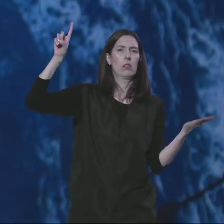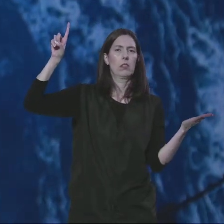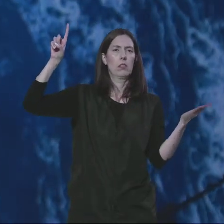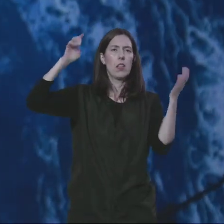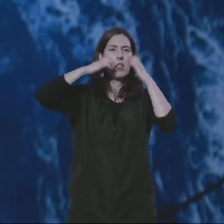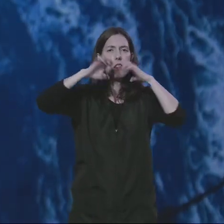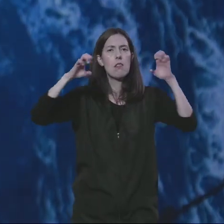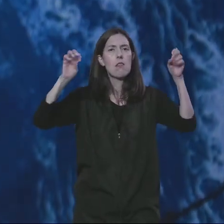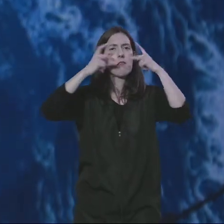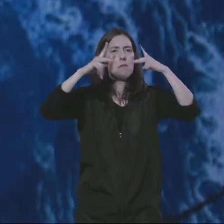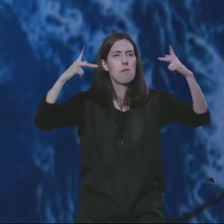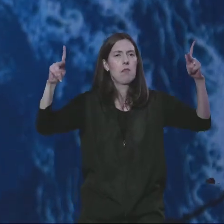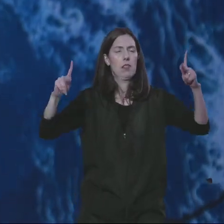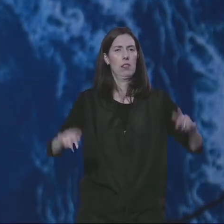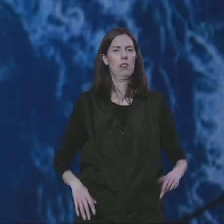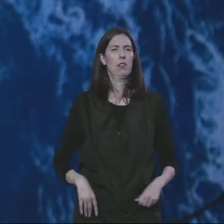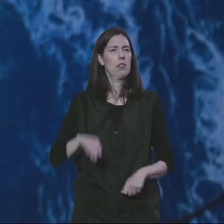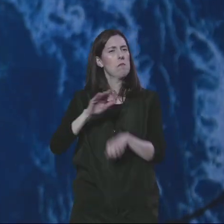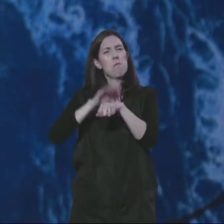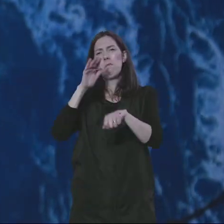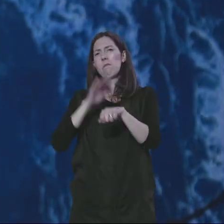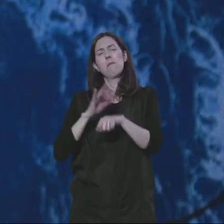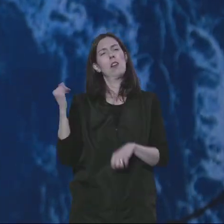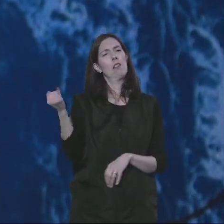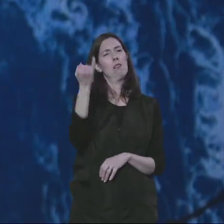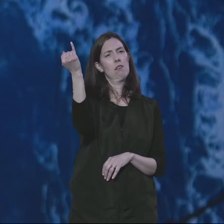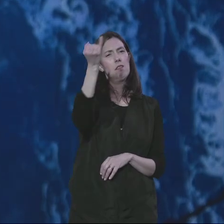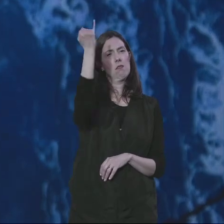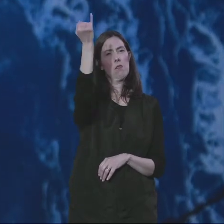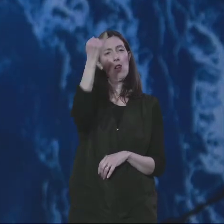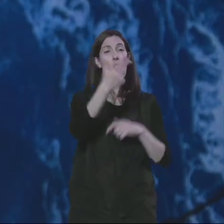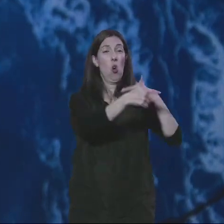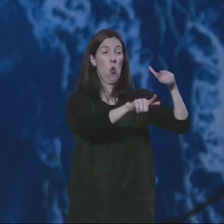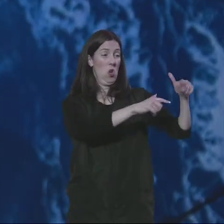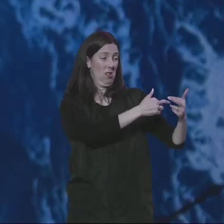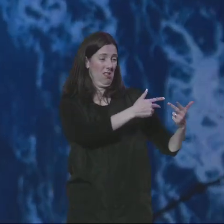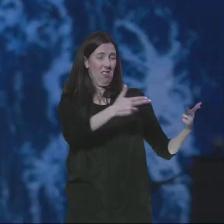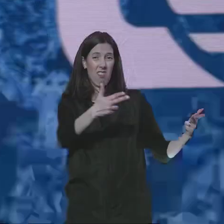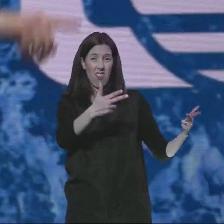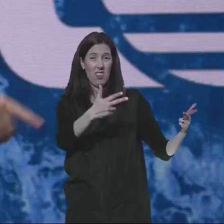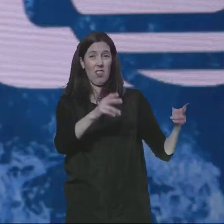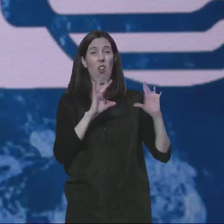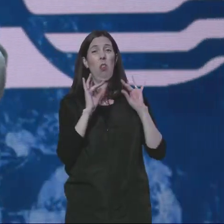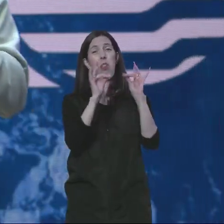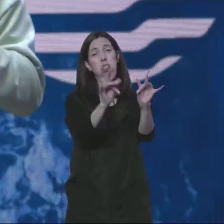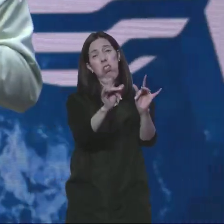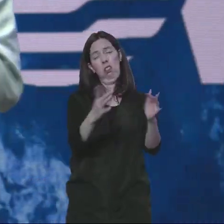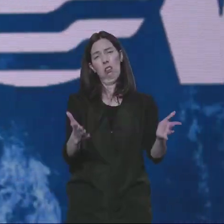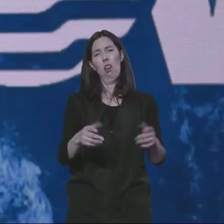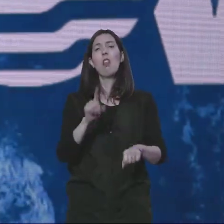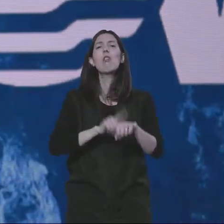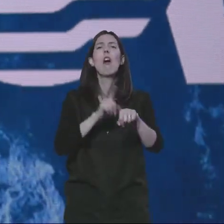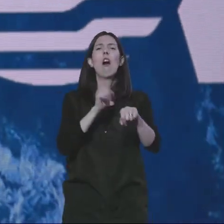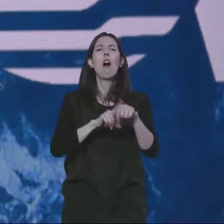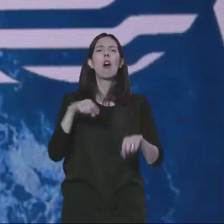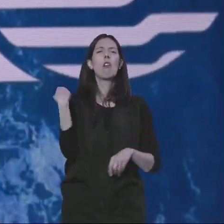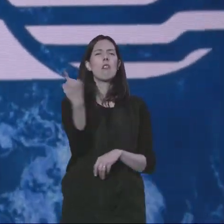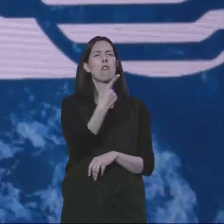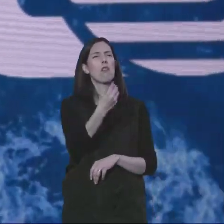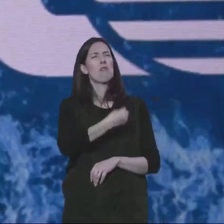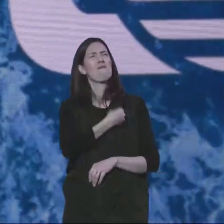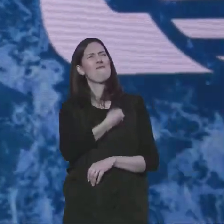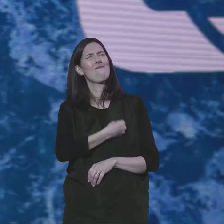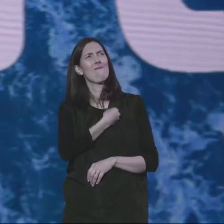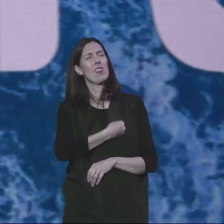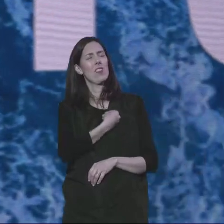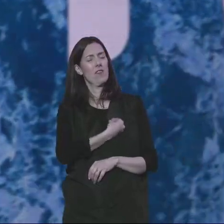Evangelho. É a única coisa que importa. O resto vai passar. E quando eu enxergo a vida assim, eu começo a ter uma